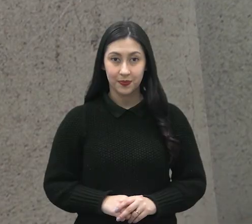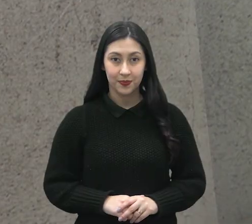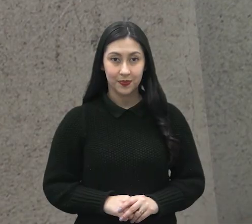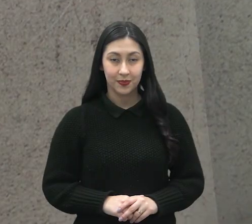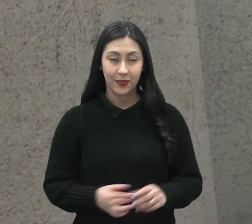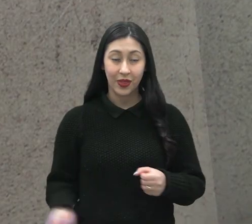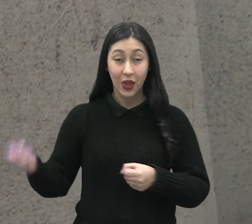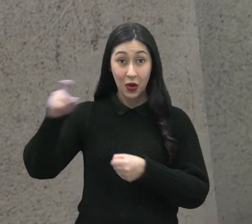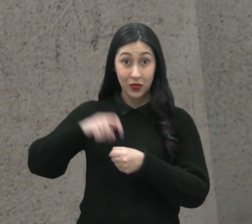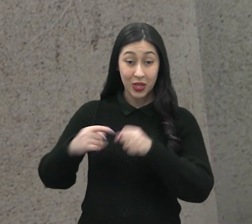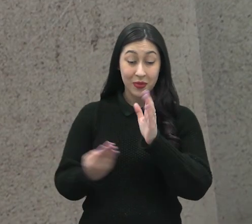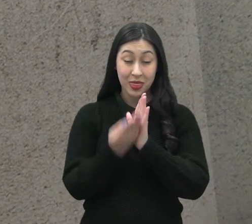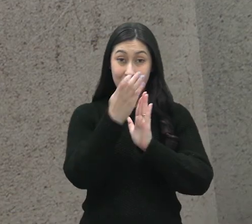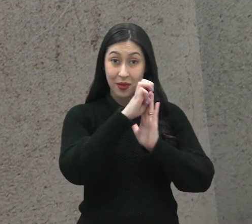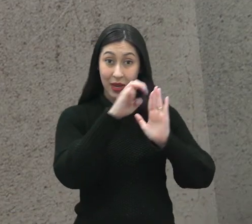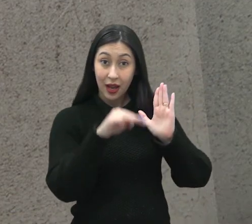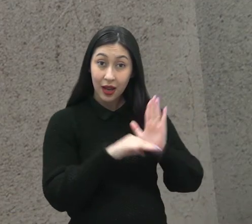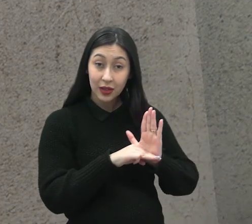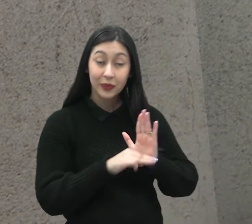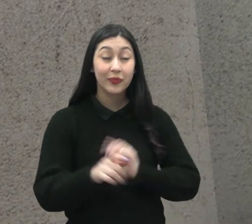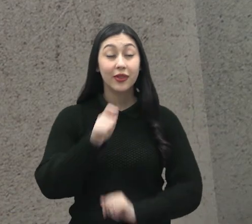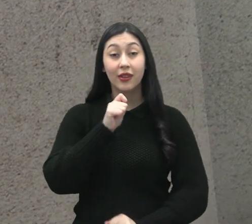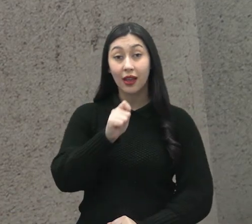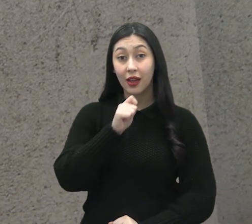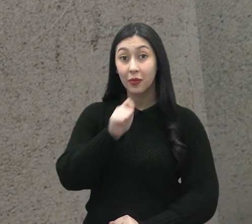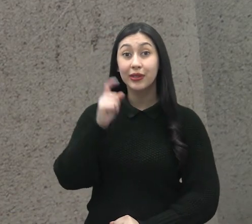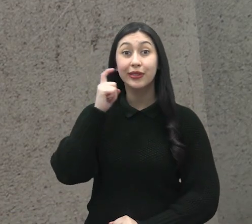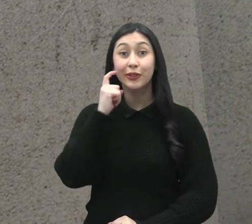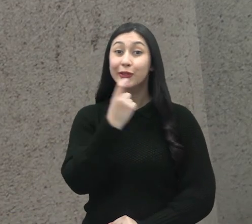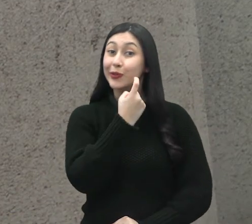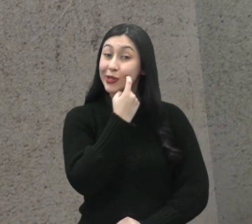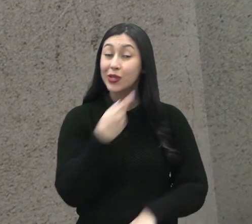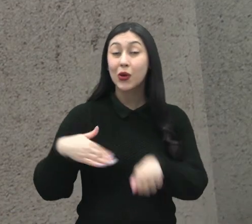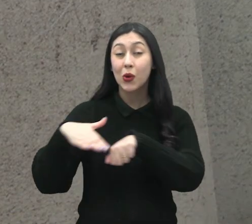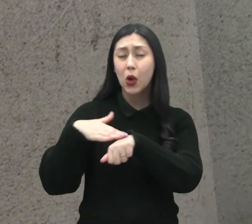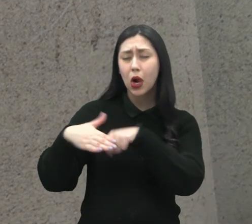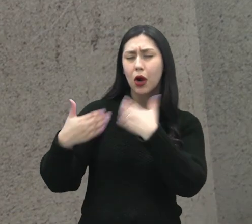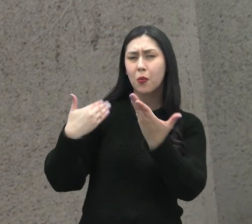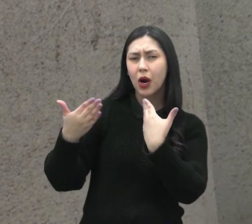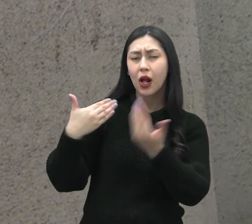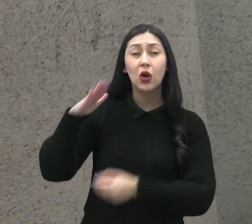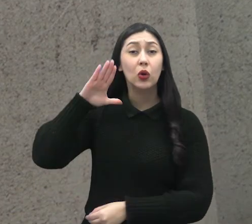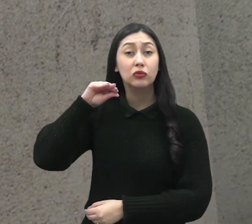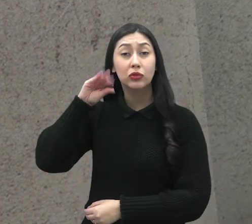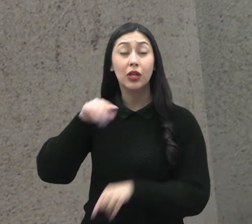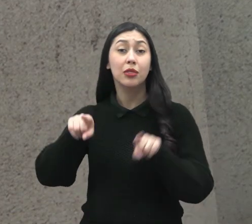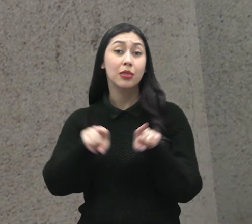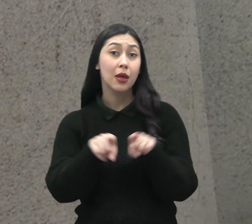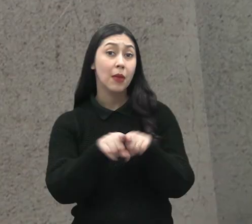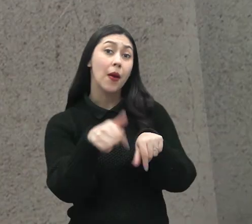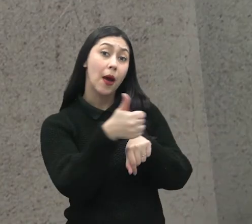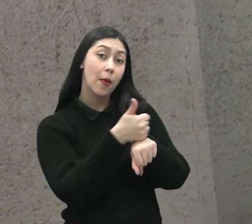Estamos de volta com Estação Mercado e a repórter Luísa Minas, gente, conversou com um colaborador e uma especialista